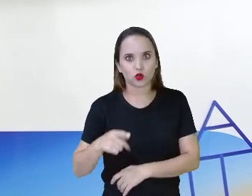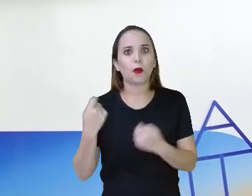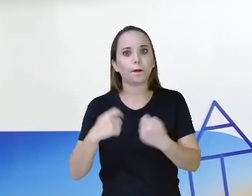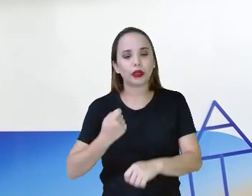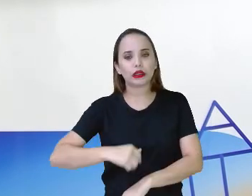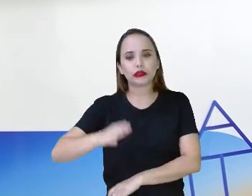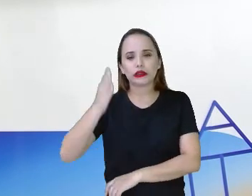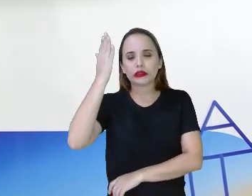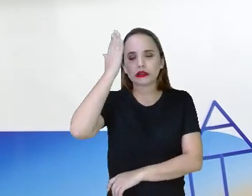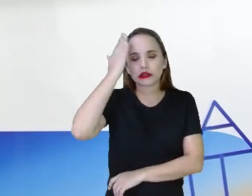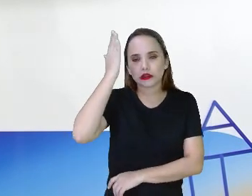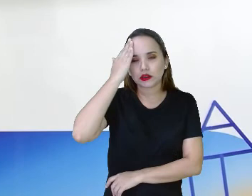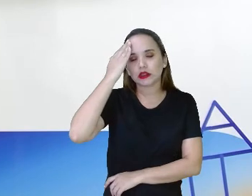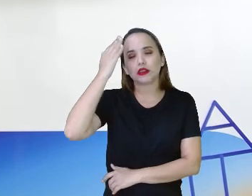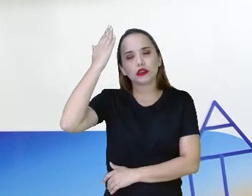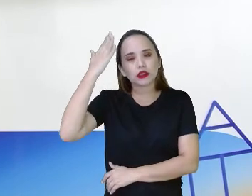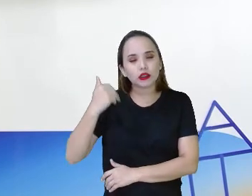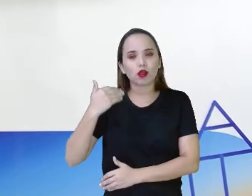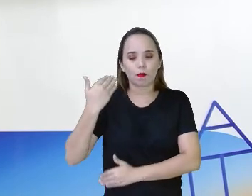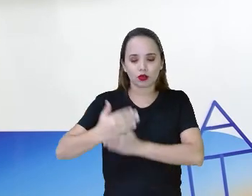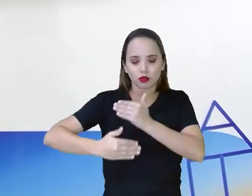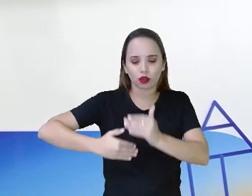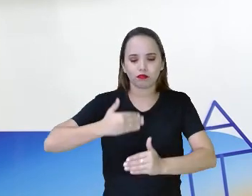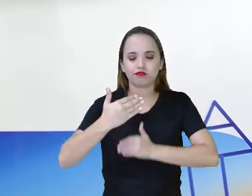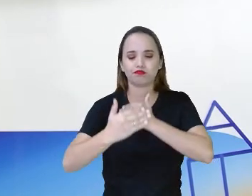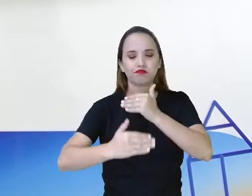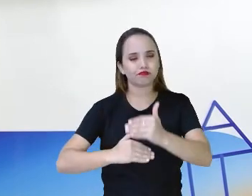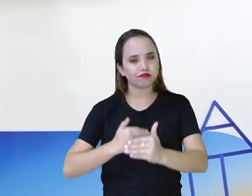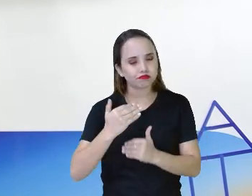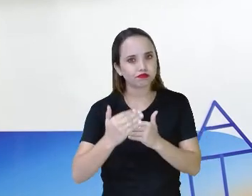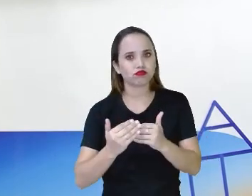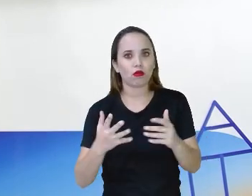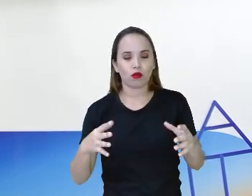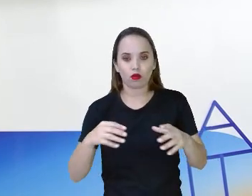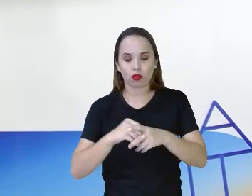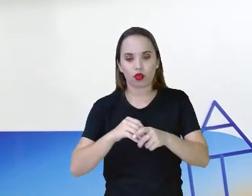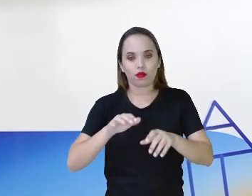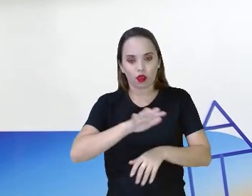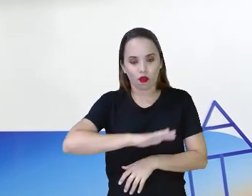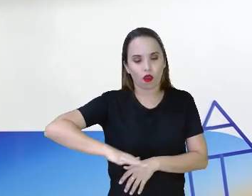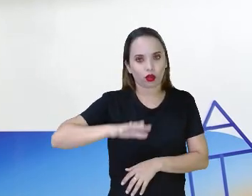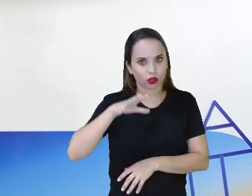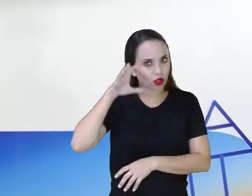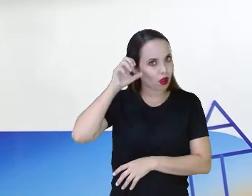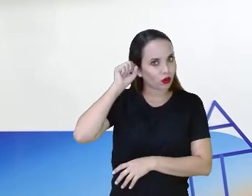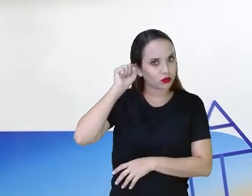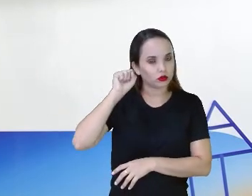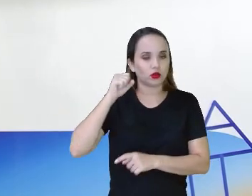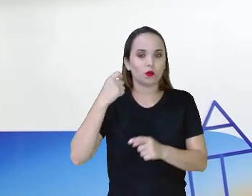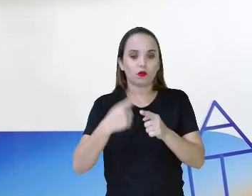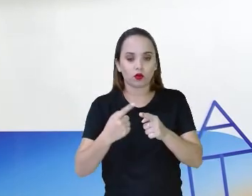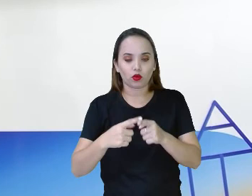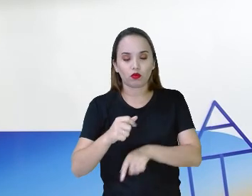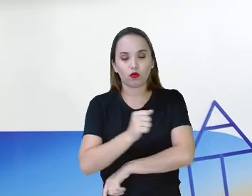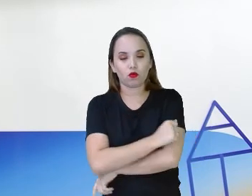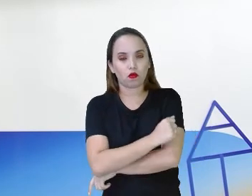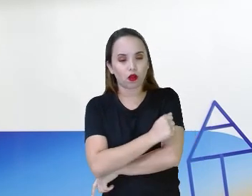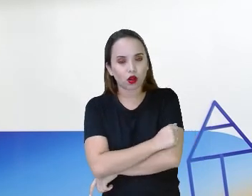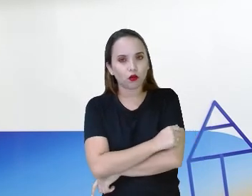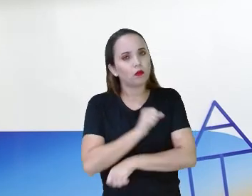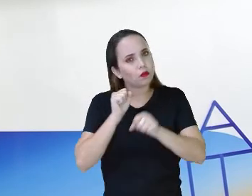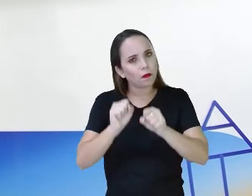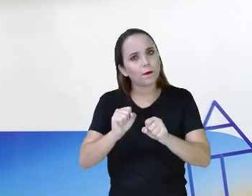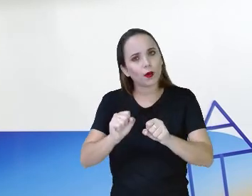saber dessas etapas, compreender essas etapas na parte da audição, para que esse estudante ele possa